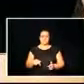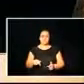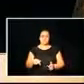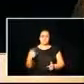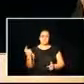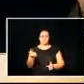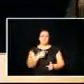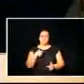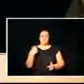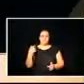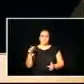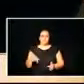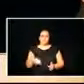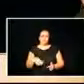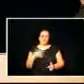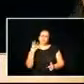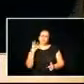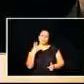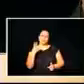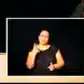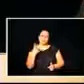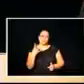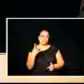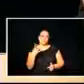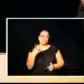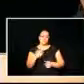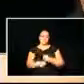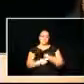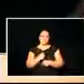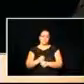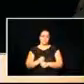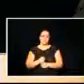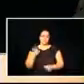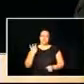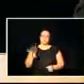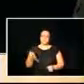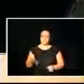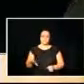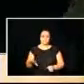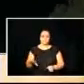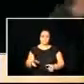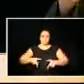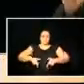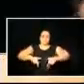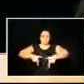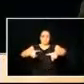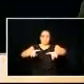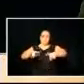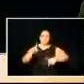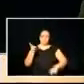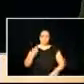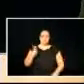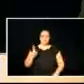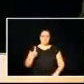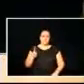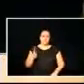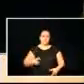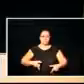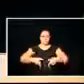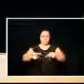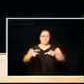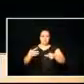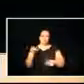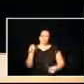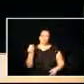O prefeito também estará lá por 4 anos. O servidor público, não, ele permanece. E aí você cria